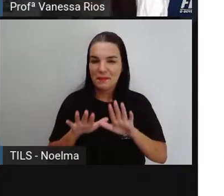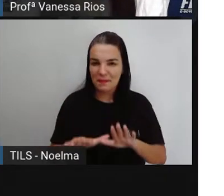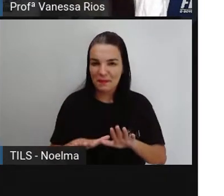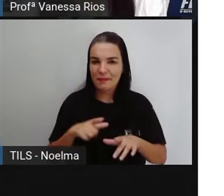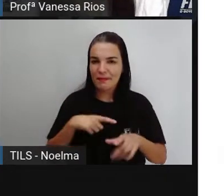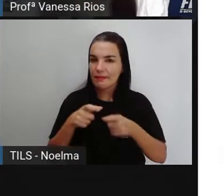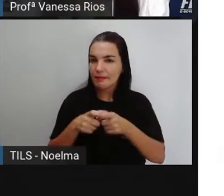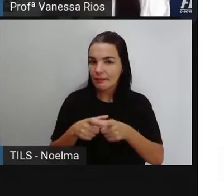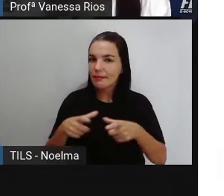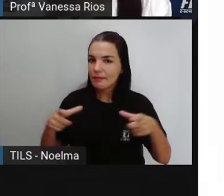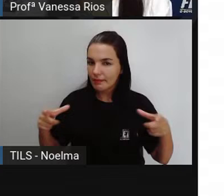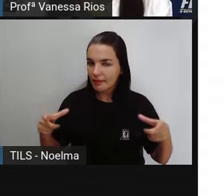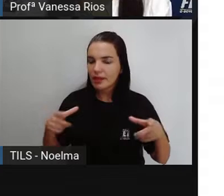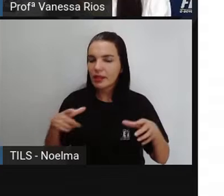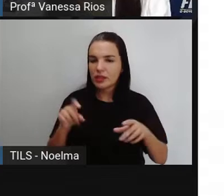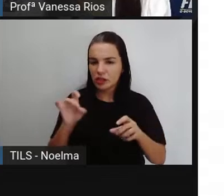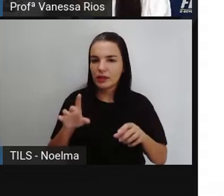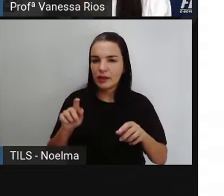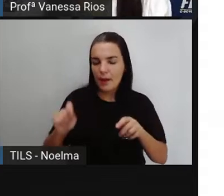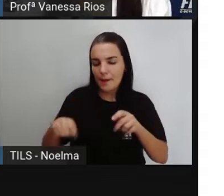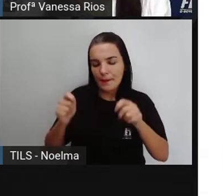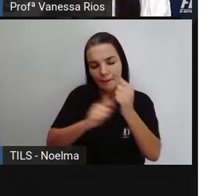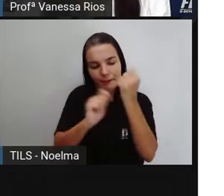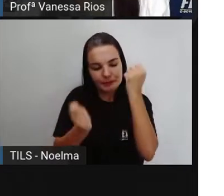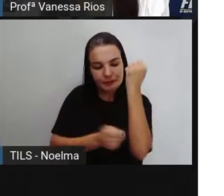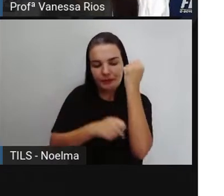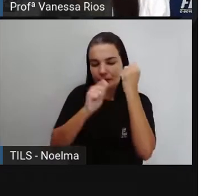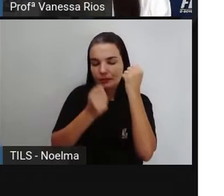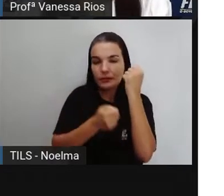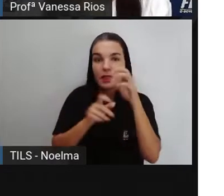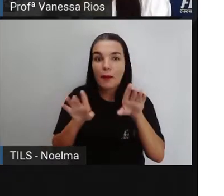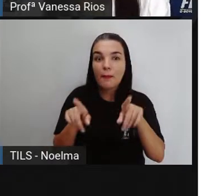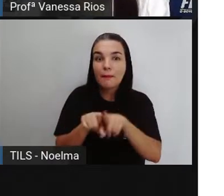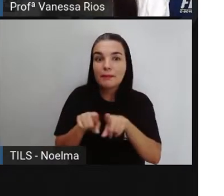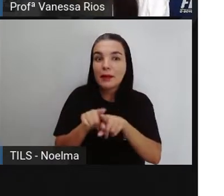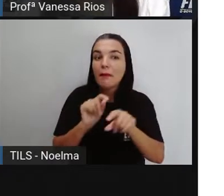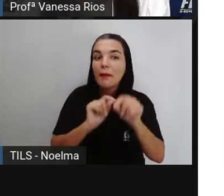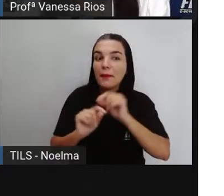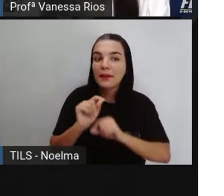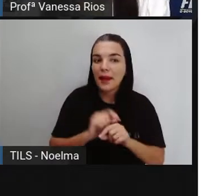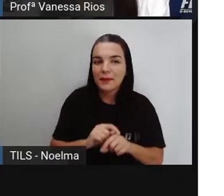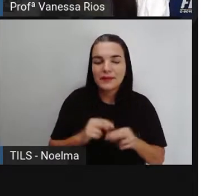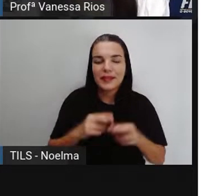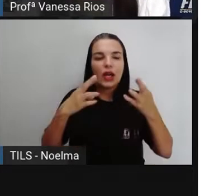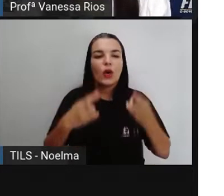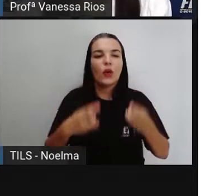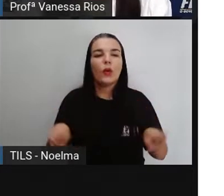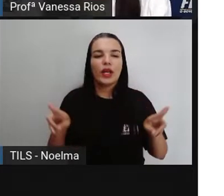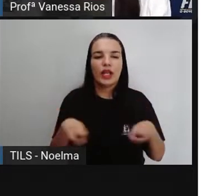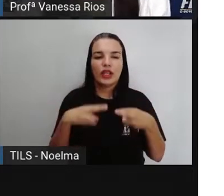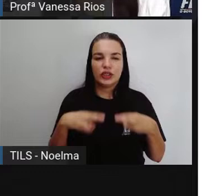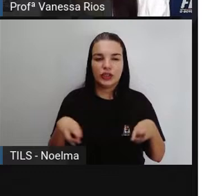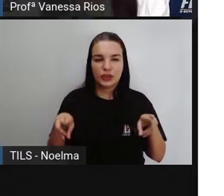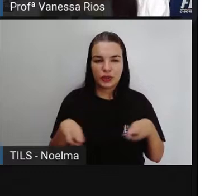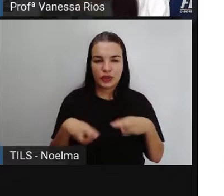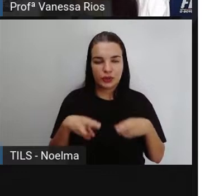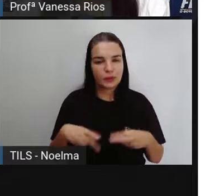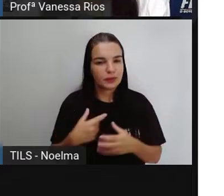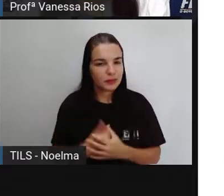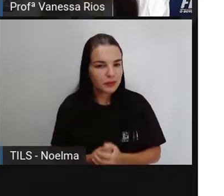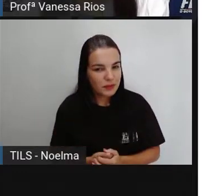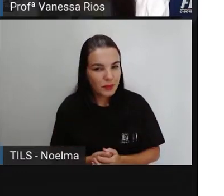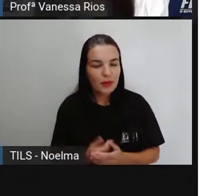grande maioria, mas também nos ritmos, né? Na forma de manifestar